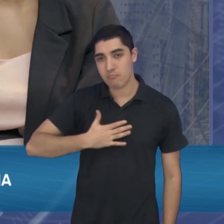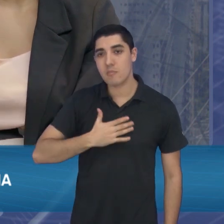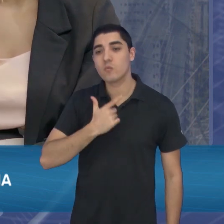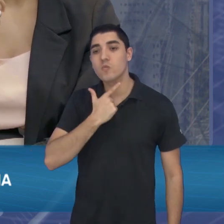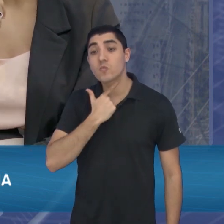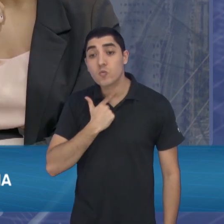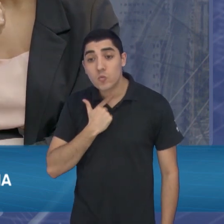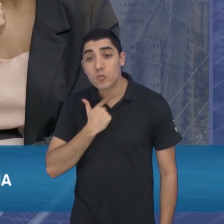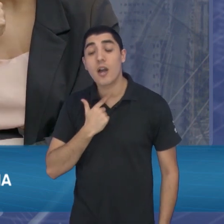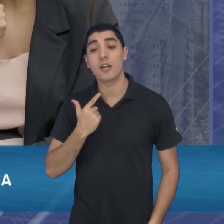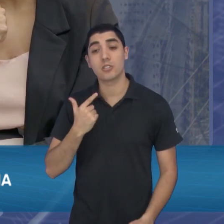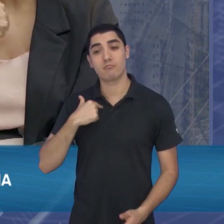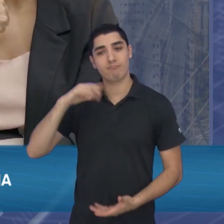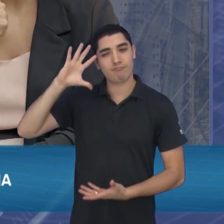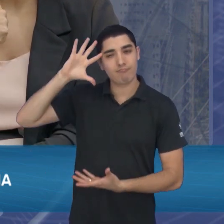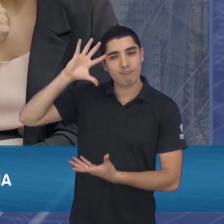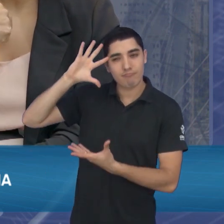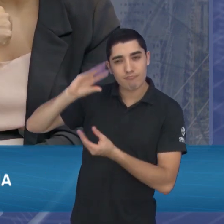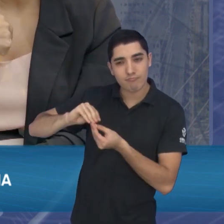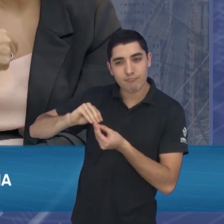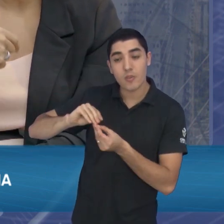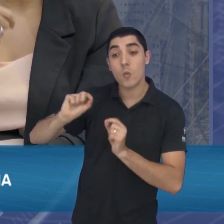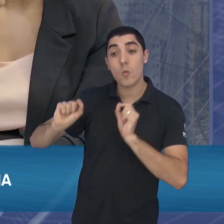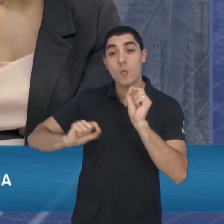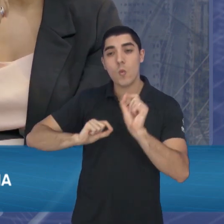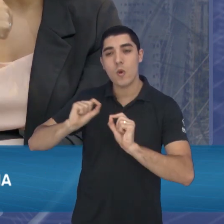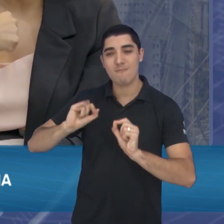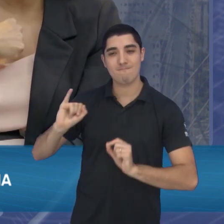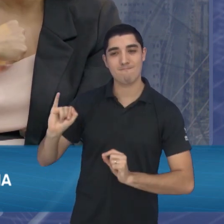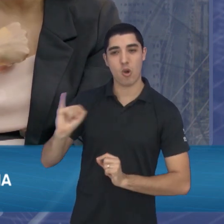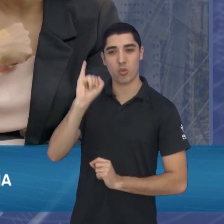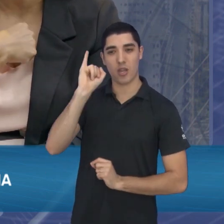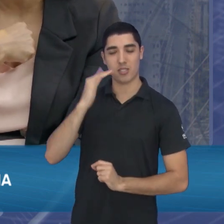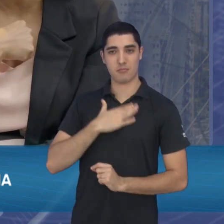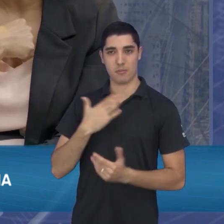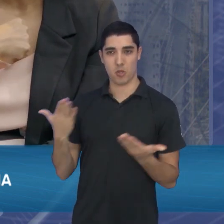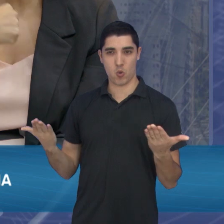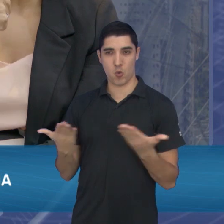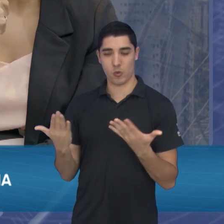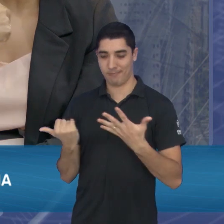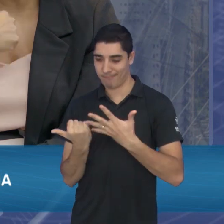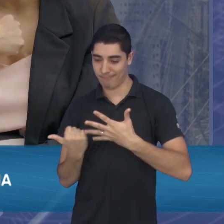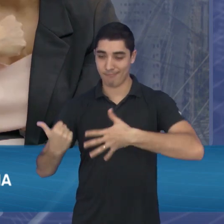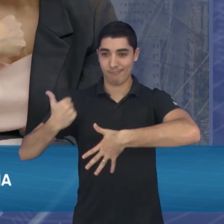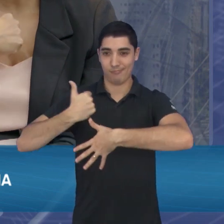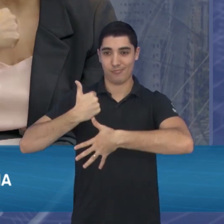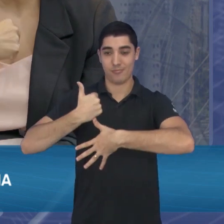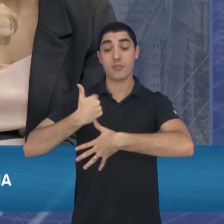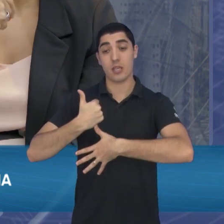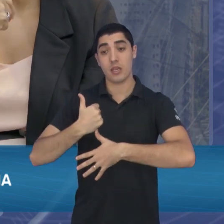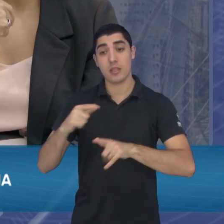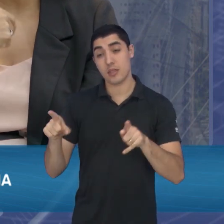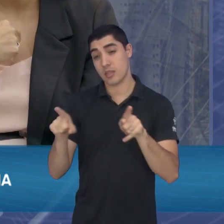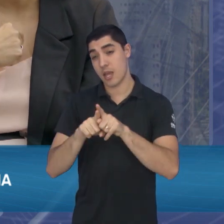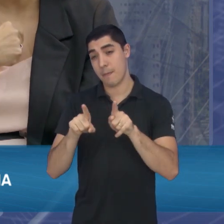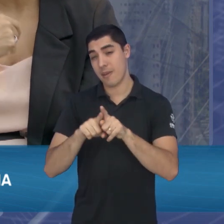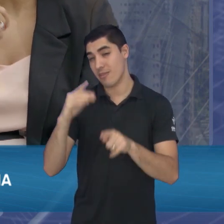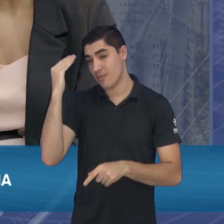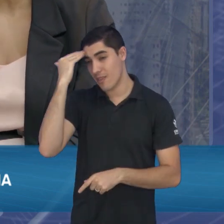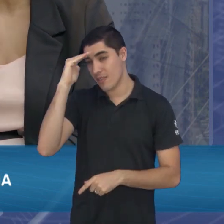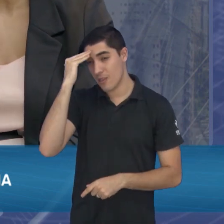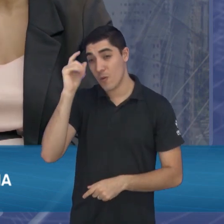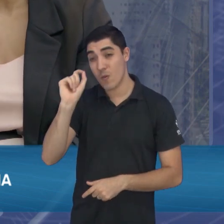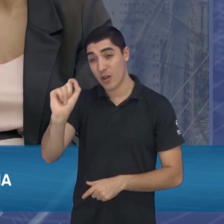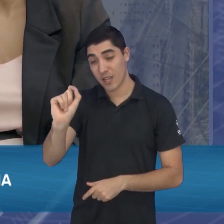conta de compreender o que é importante e prioridade para mim neste momento e saber que diante da minha escolha